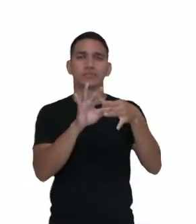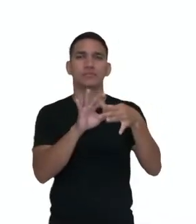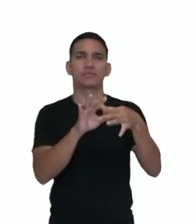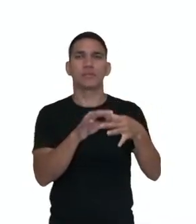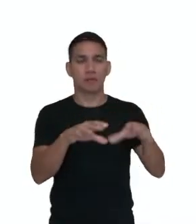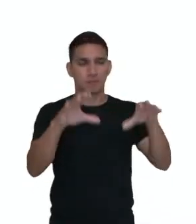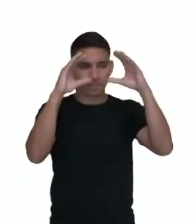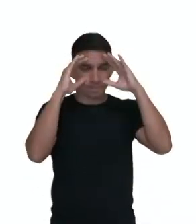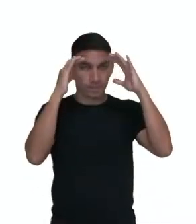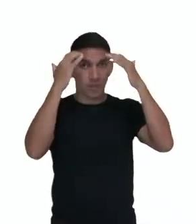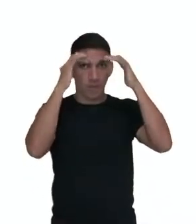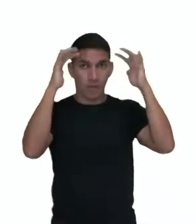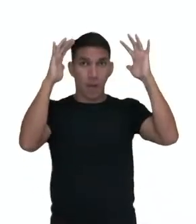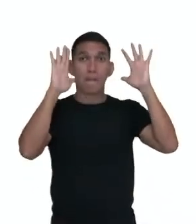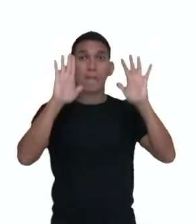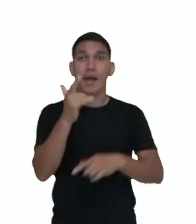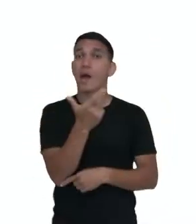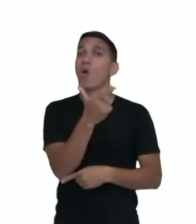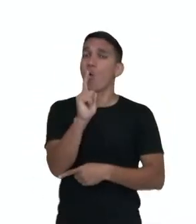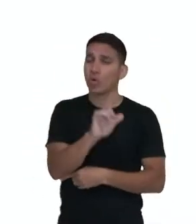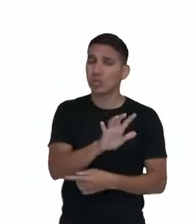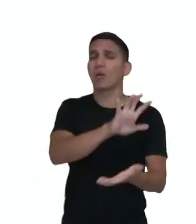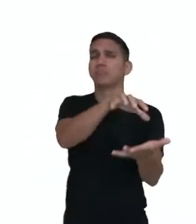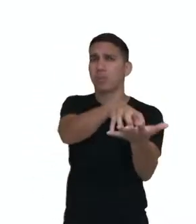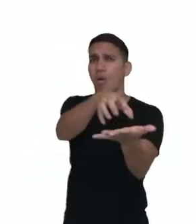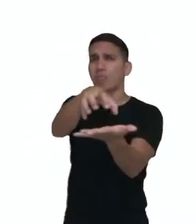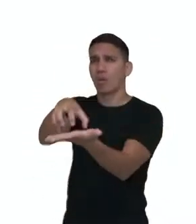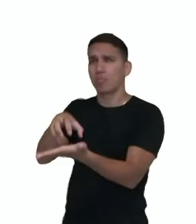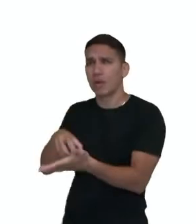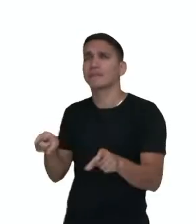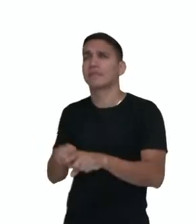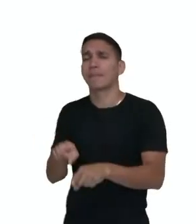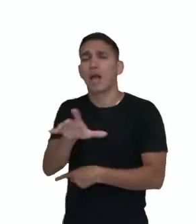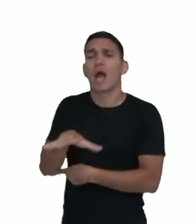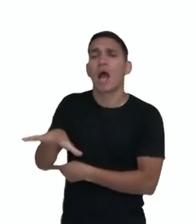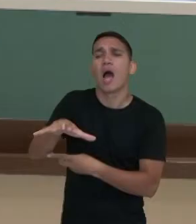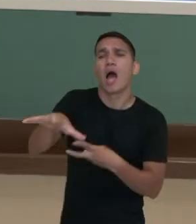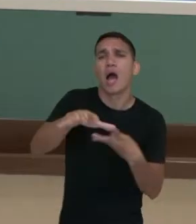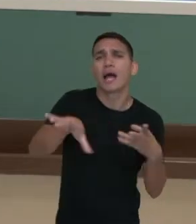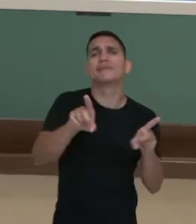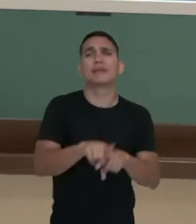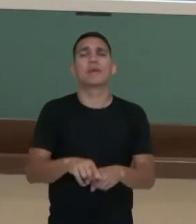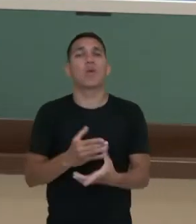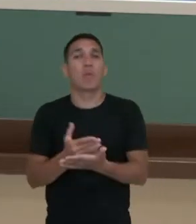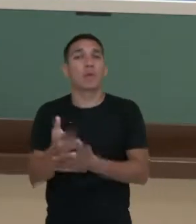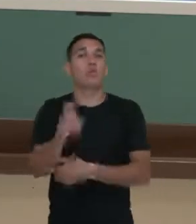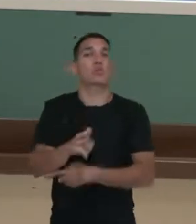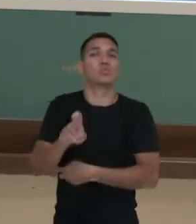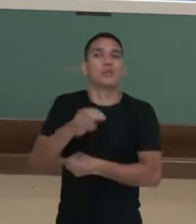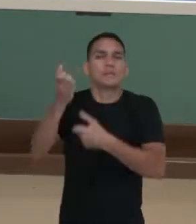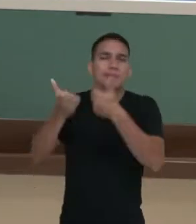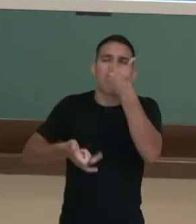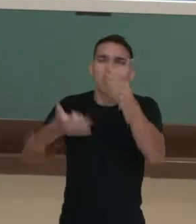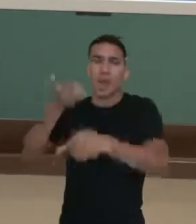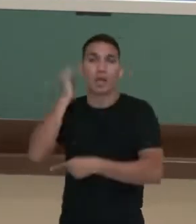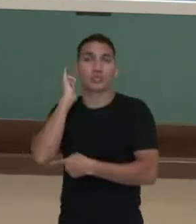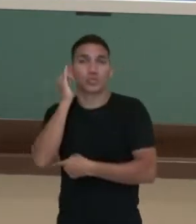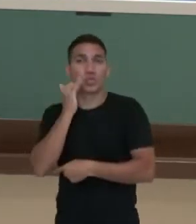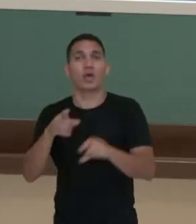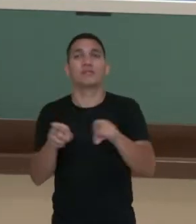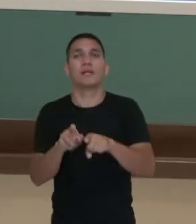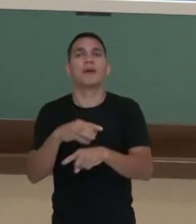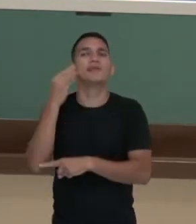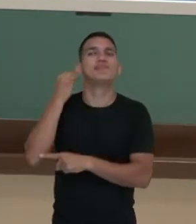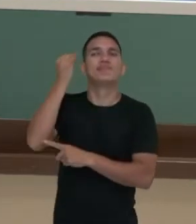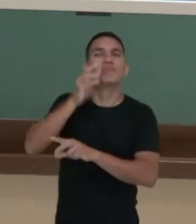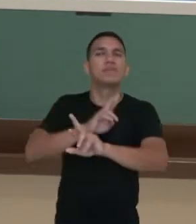virtual. Mas outros setores já estão utilizando a novidade para contar histórias, proporcionar experiências